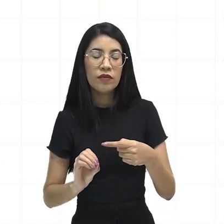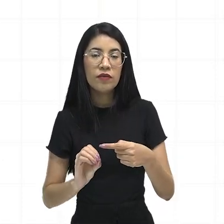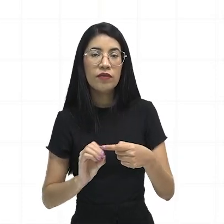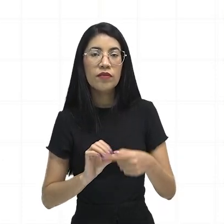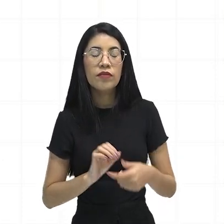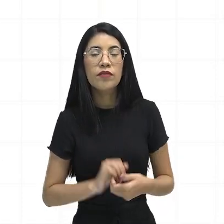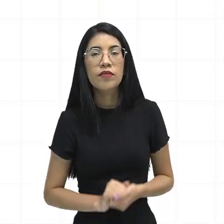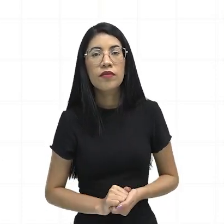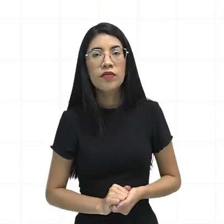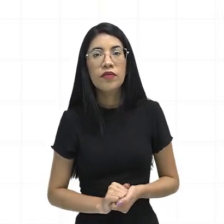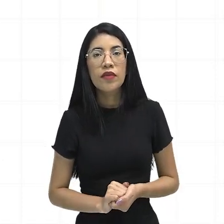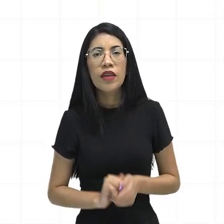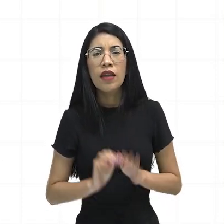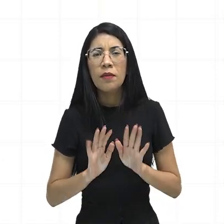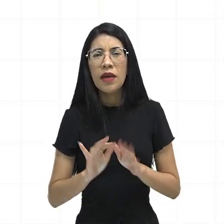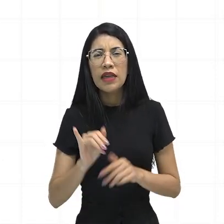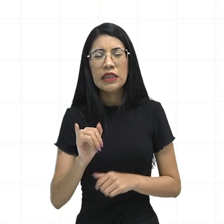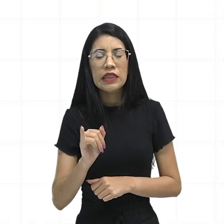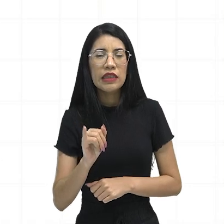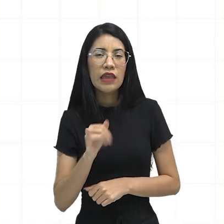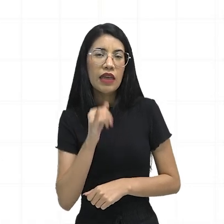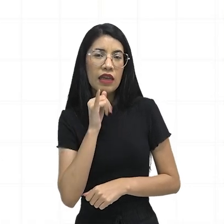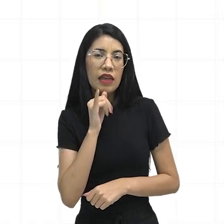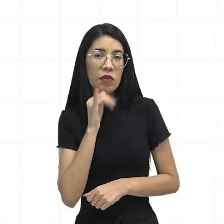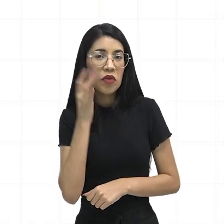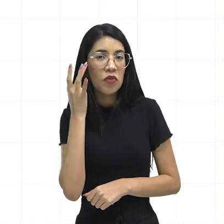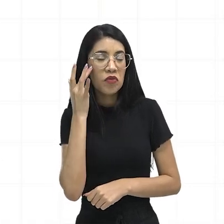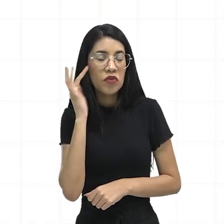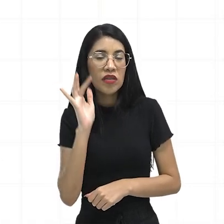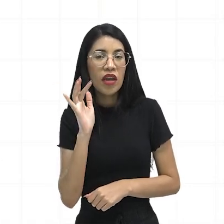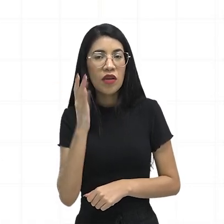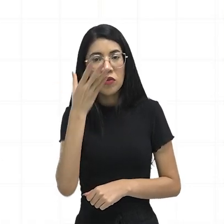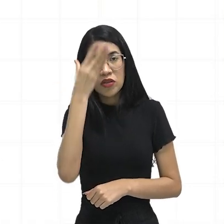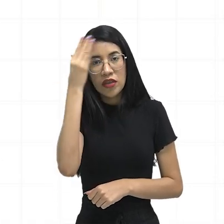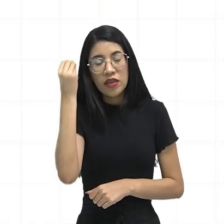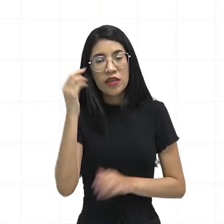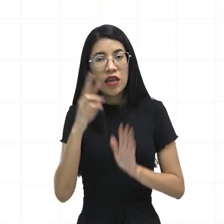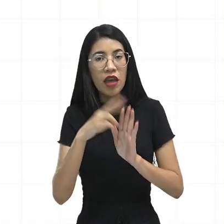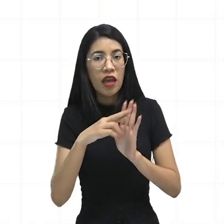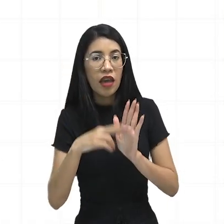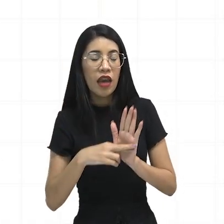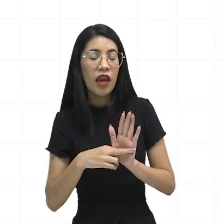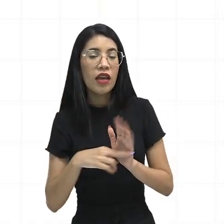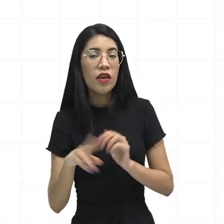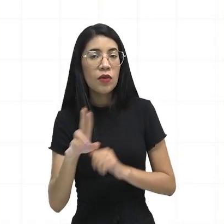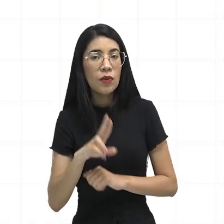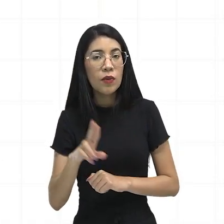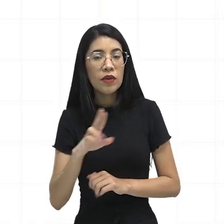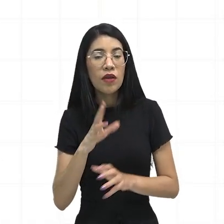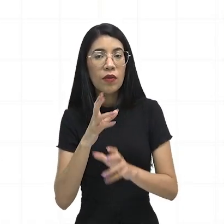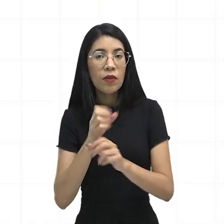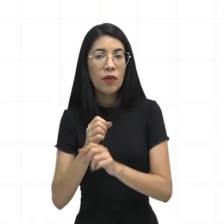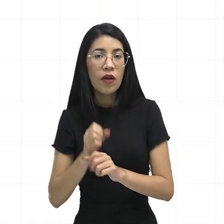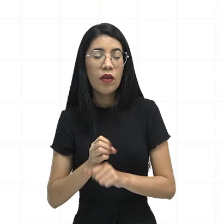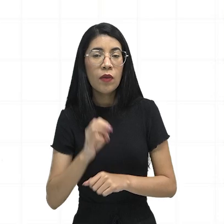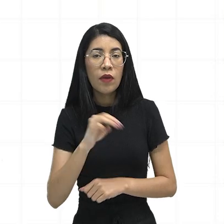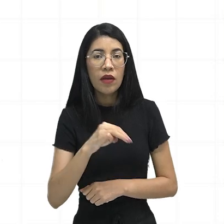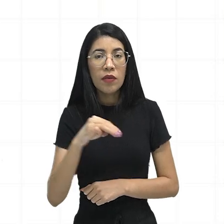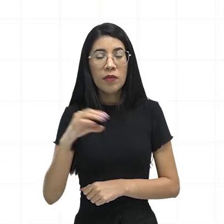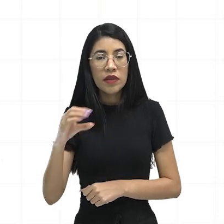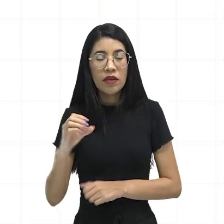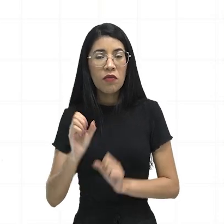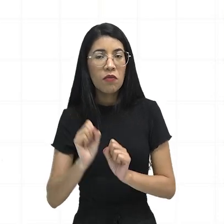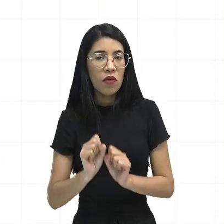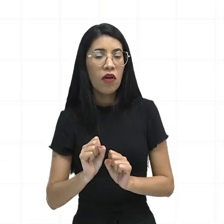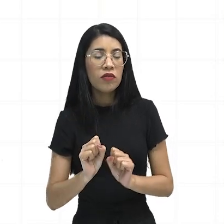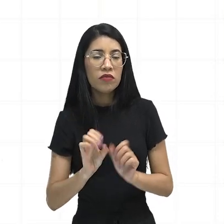vinteavos. Professor, se de repente eu me esquecer dessa regra e quiser trabalhar com o MMC, eu